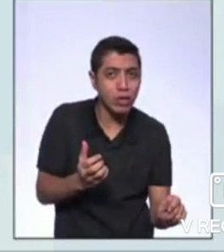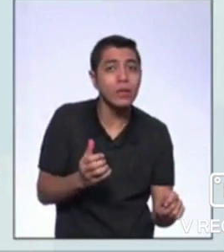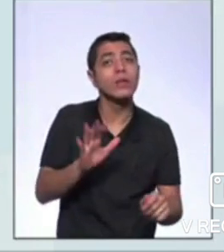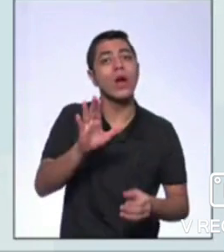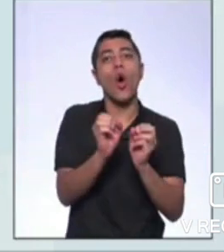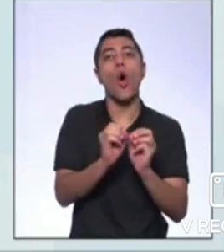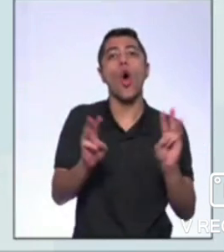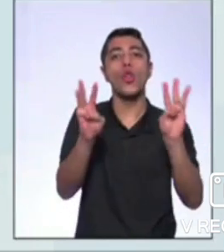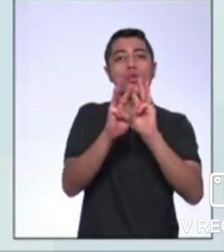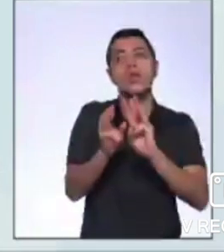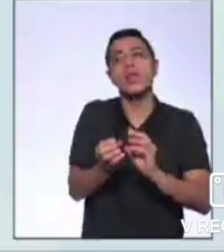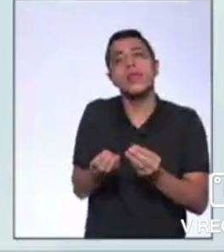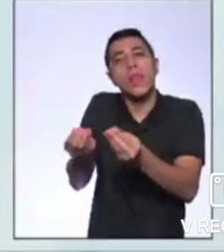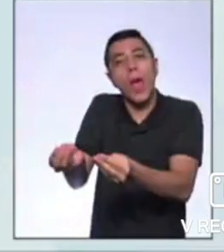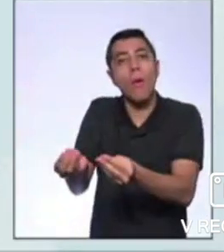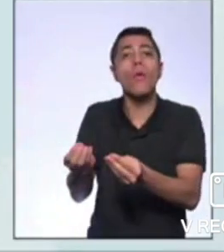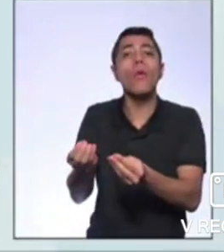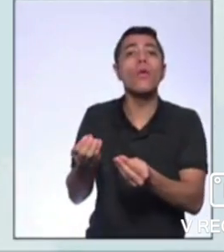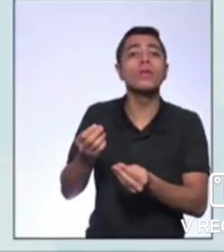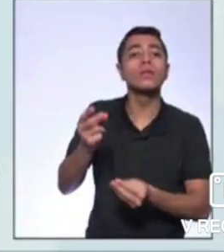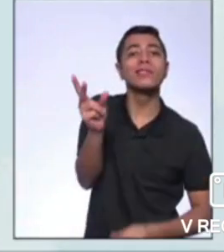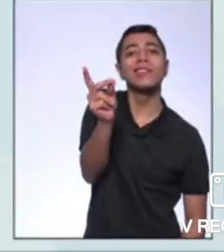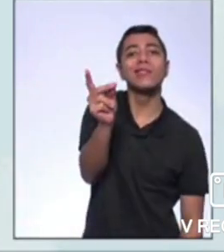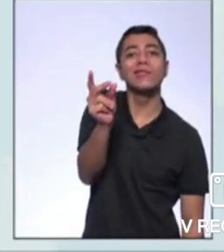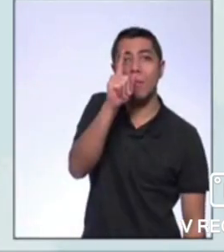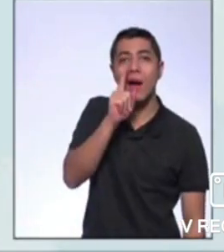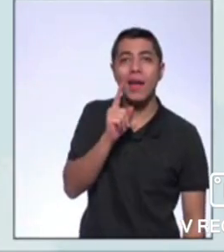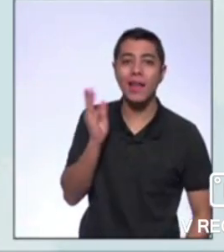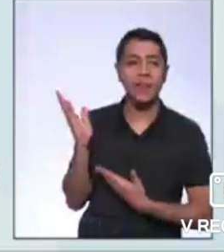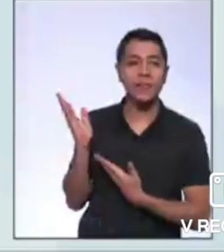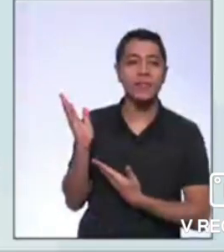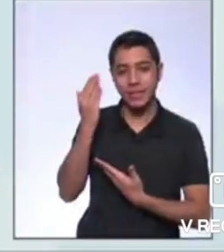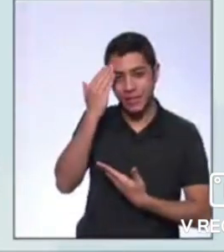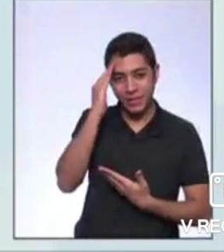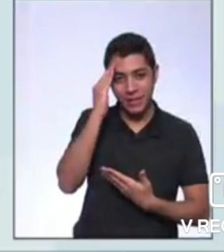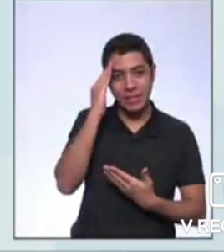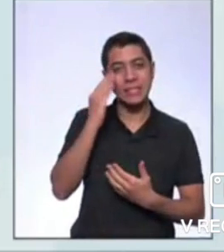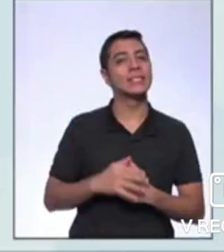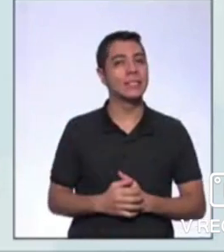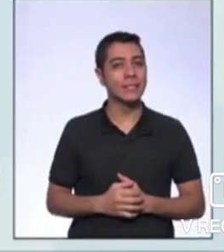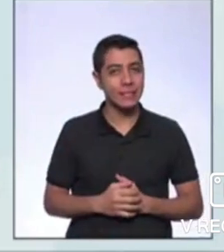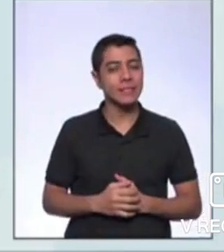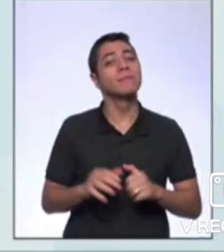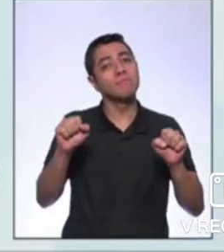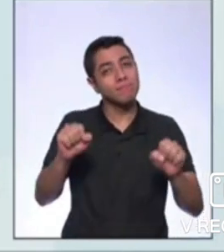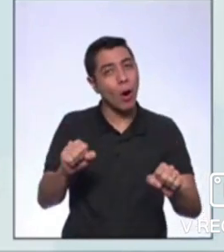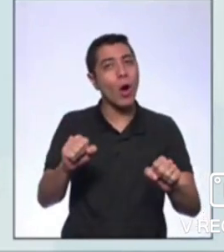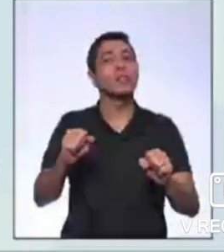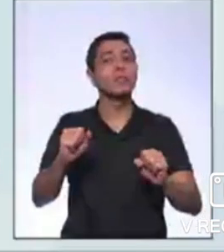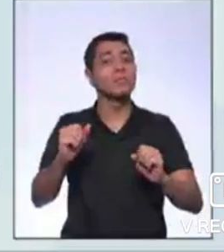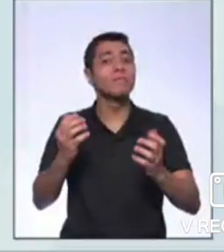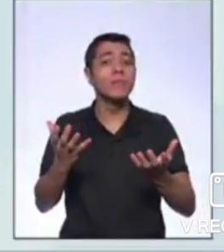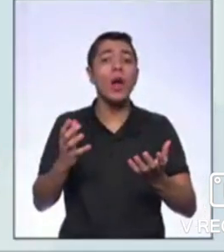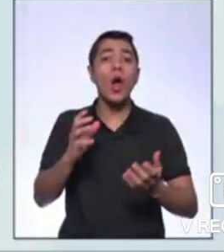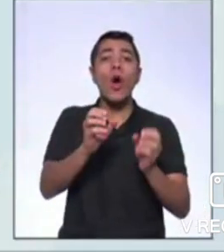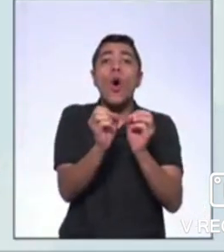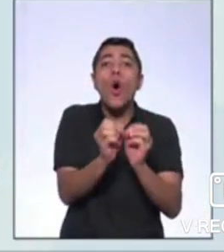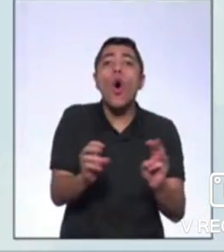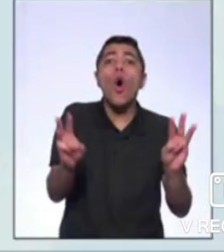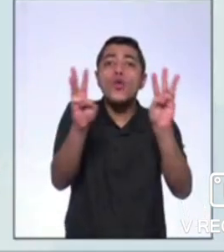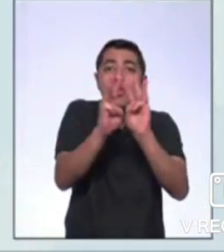Palestina em 1947 pode ter provocado conflitos entre judeus e palestinos? Sim ou não? E se